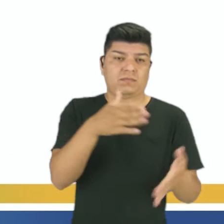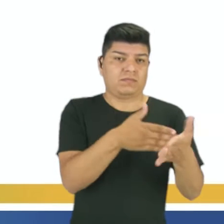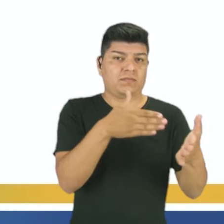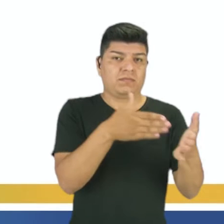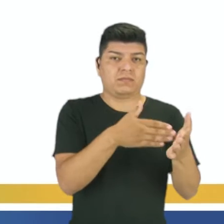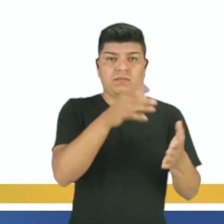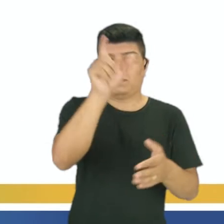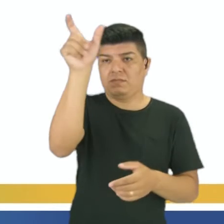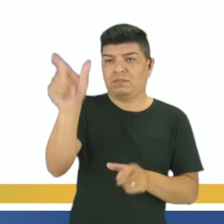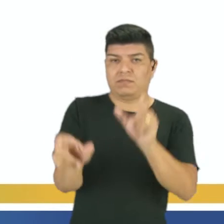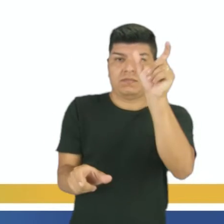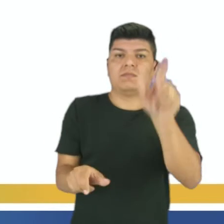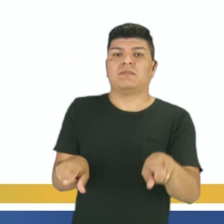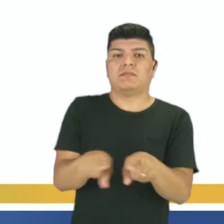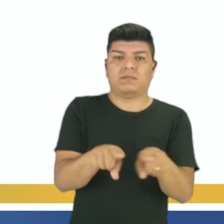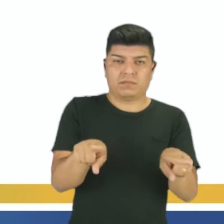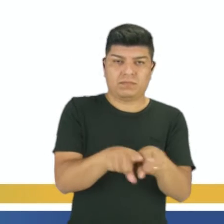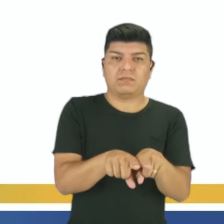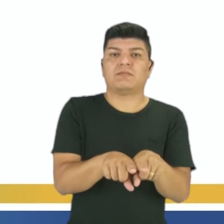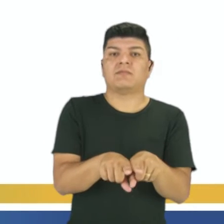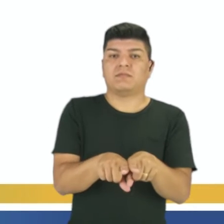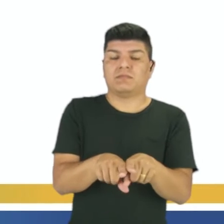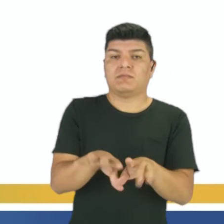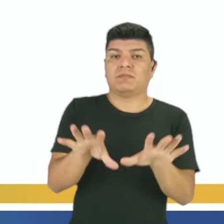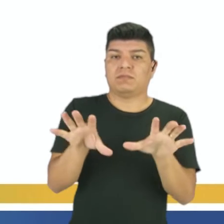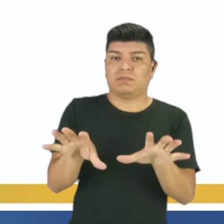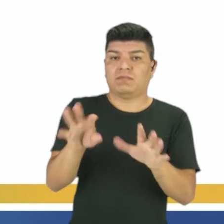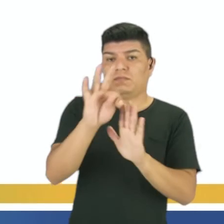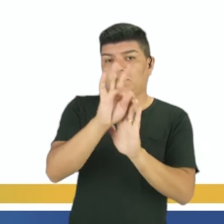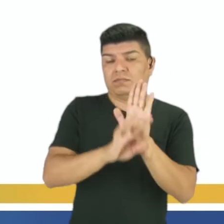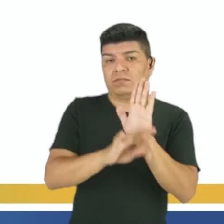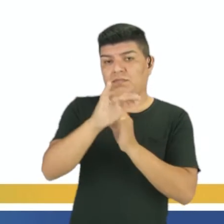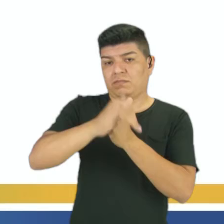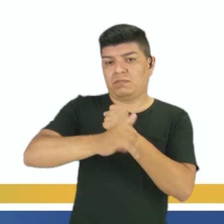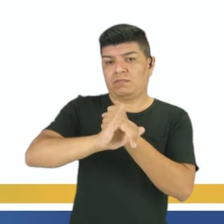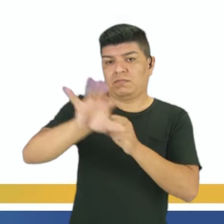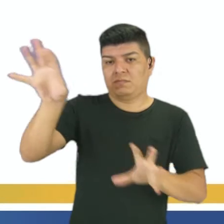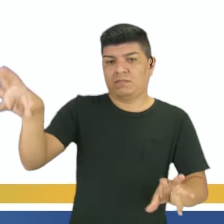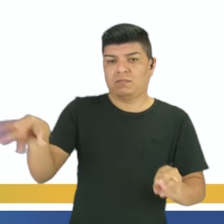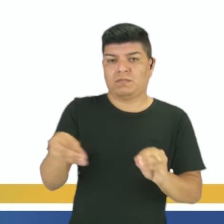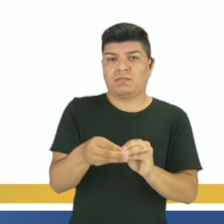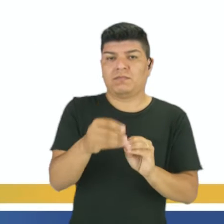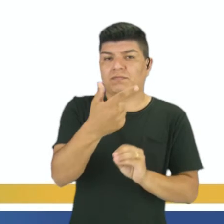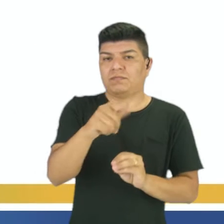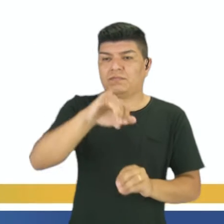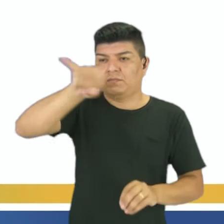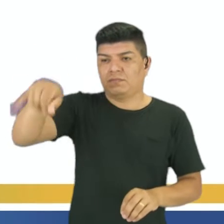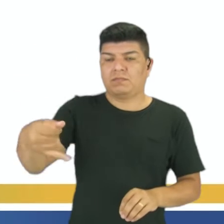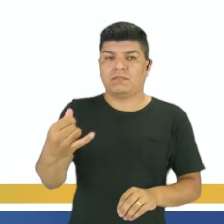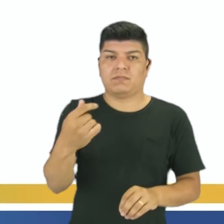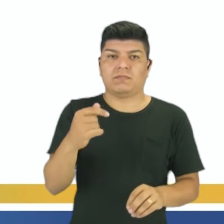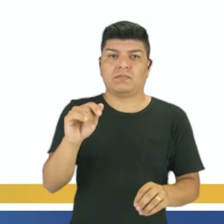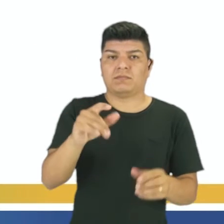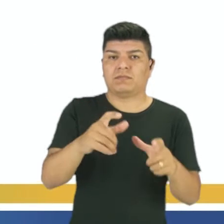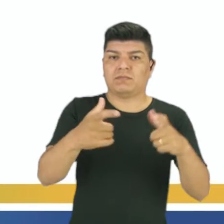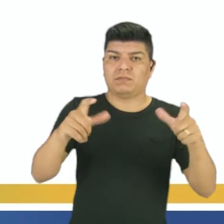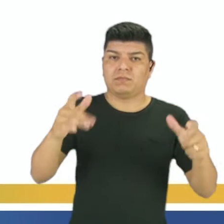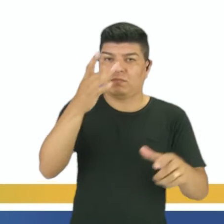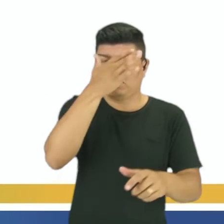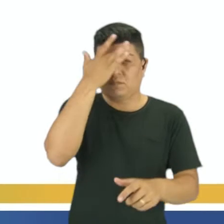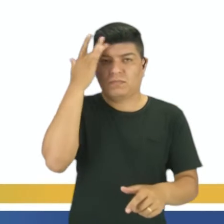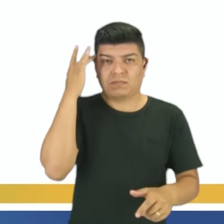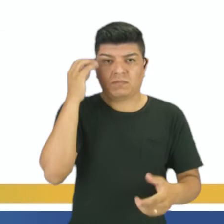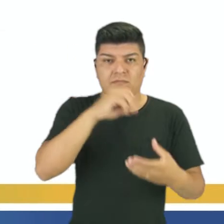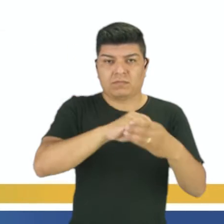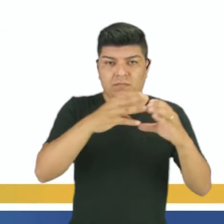limitados, os personagens também. Uma vez que o texto crônica é curto, não há oportunidades para um grande elenco,